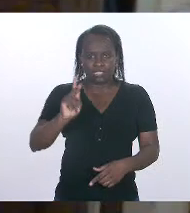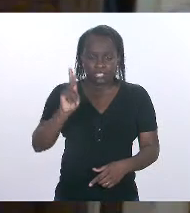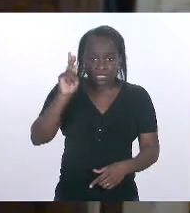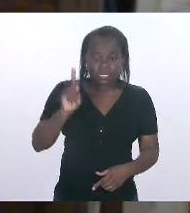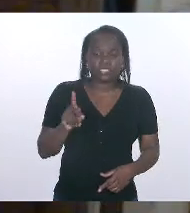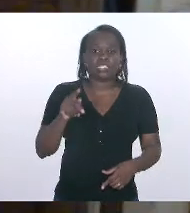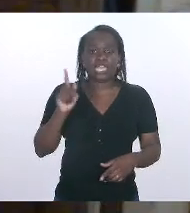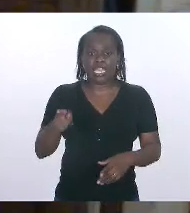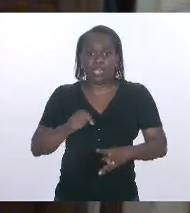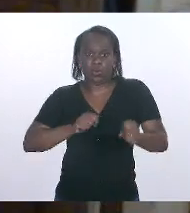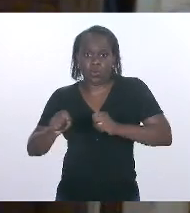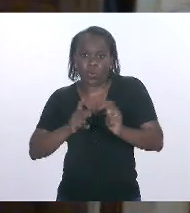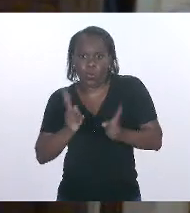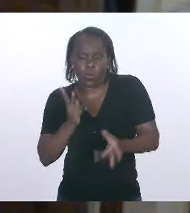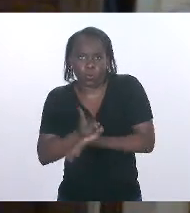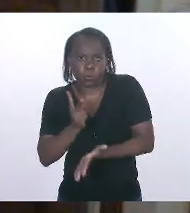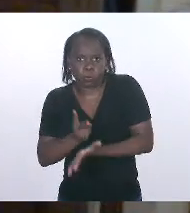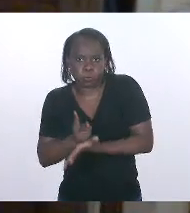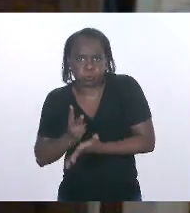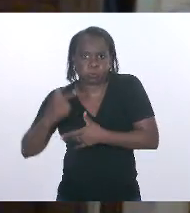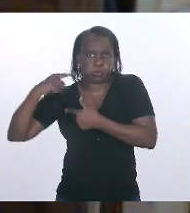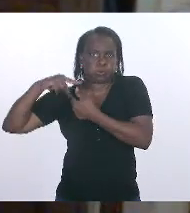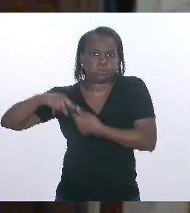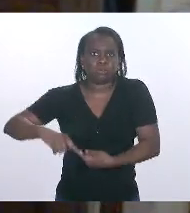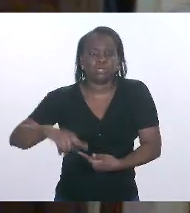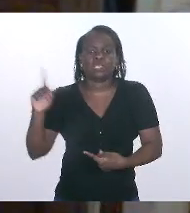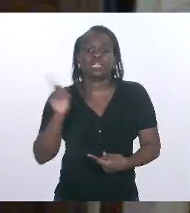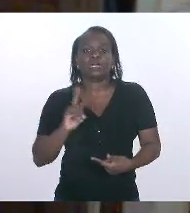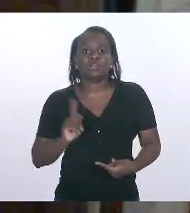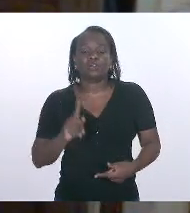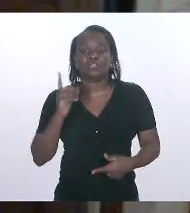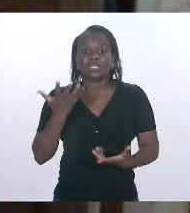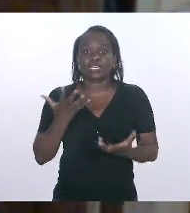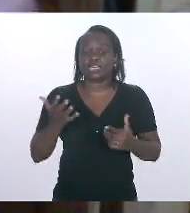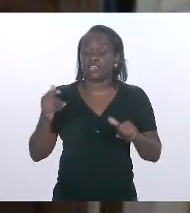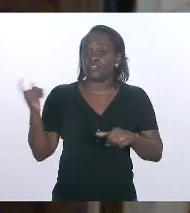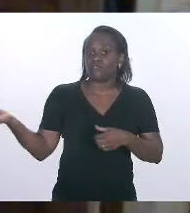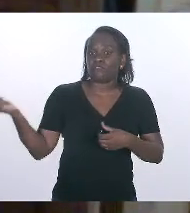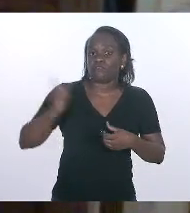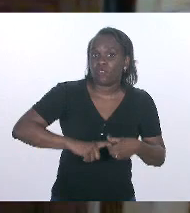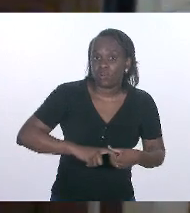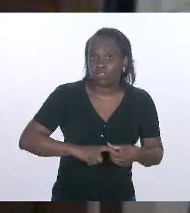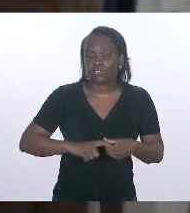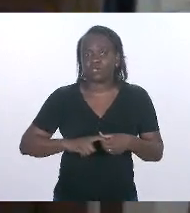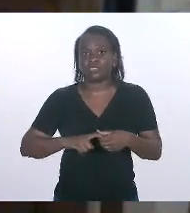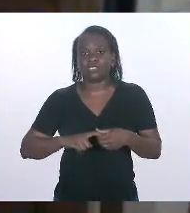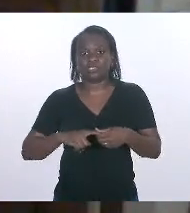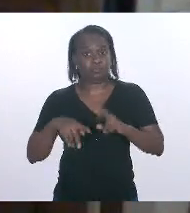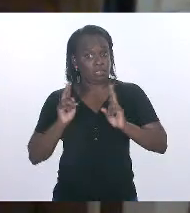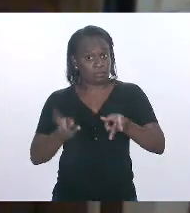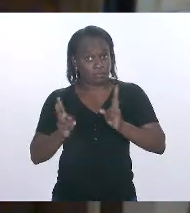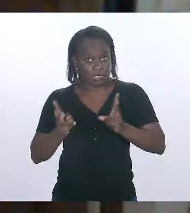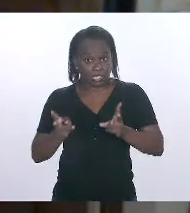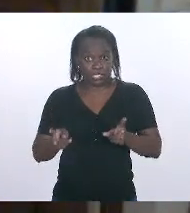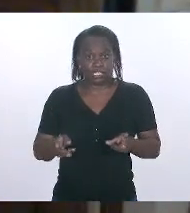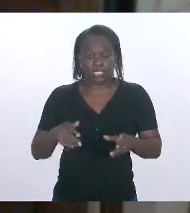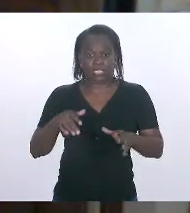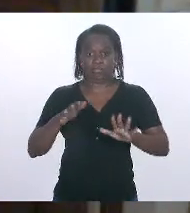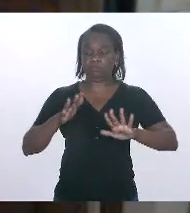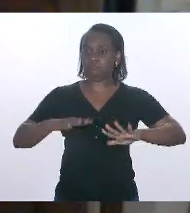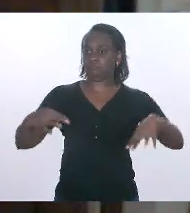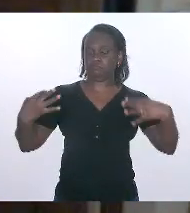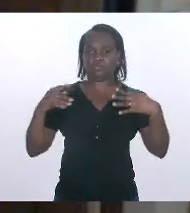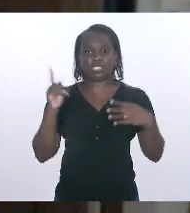é conservador, não. É aquele que quer trazer de volta, não é manter o status quo, não.